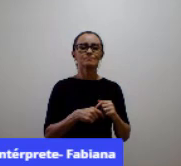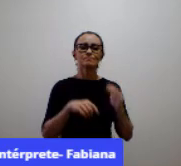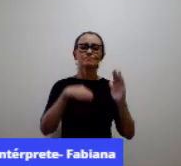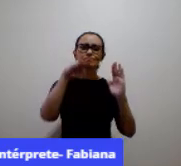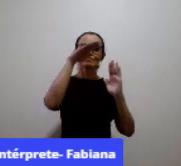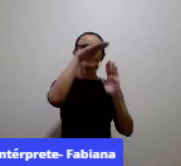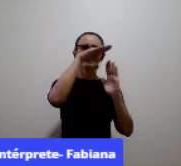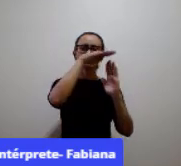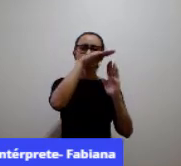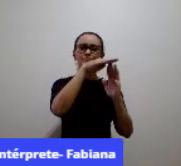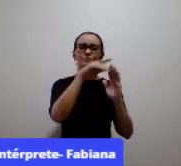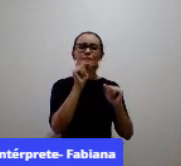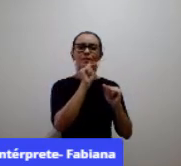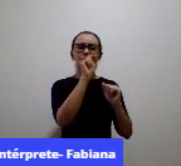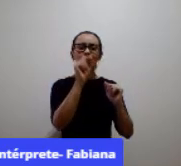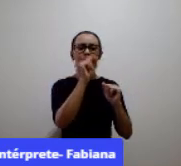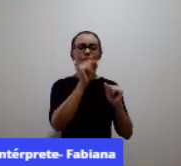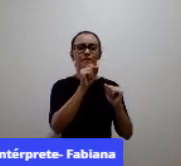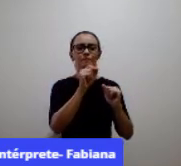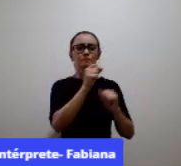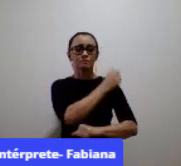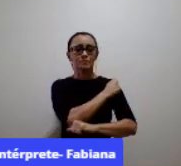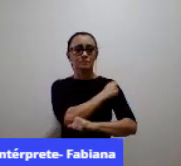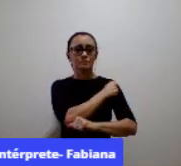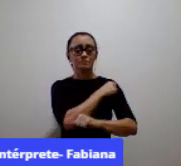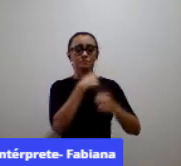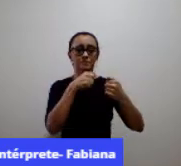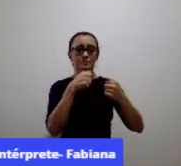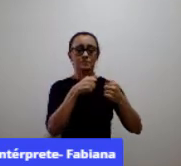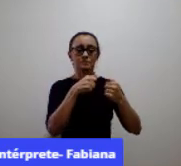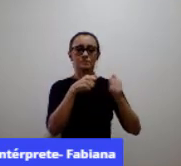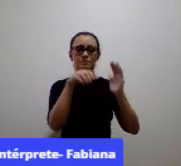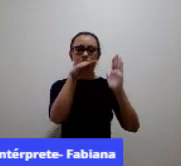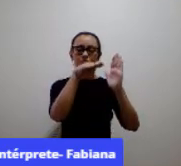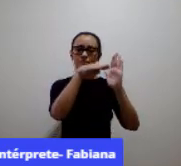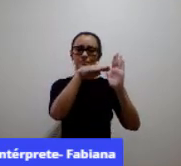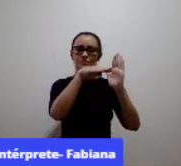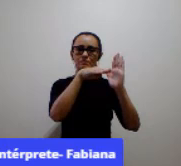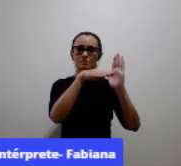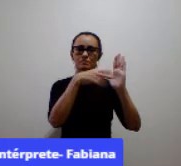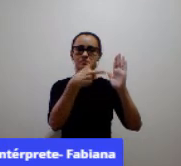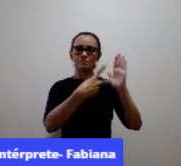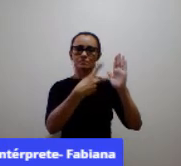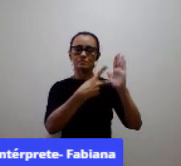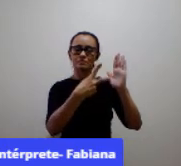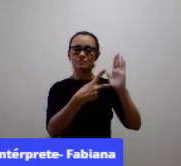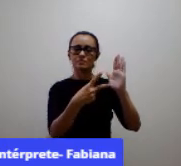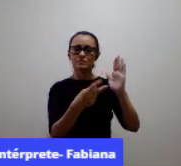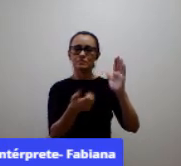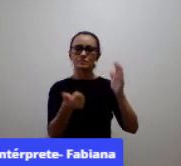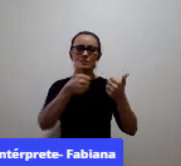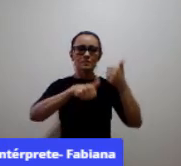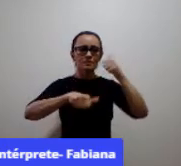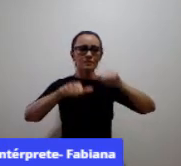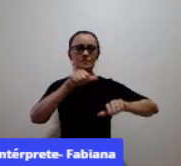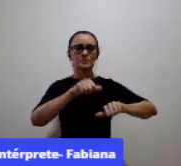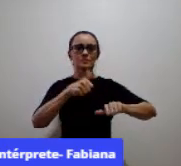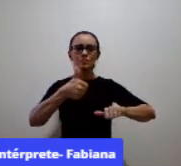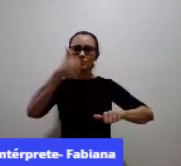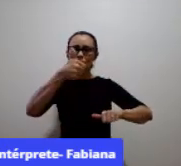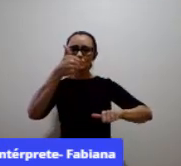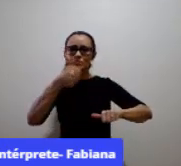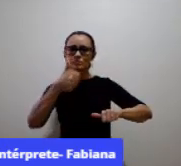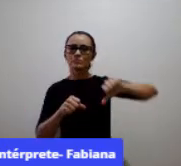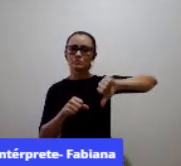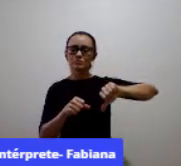as necessidades educativas do aluno. O nível 2, que é a avaliação dos pontos fortes e fracos desse aluno, que